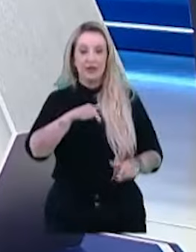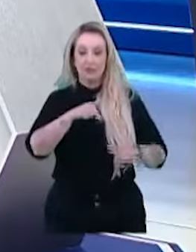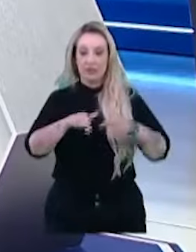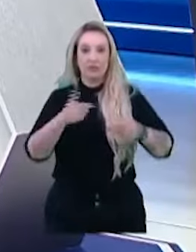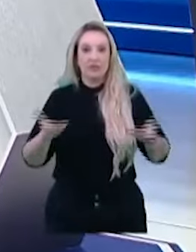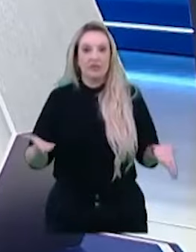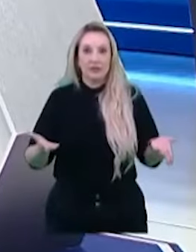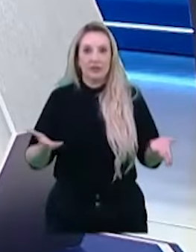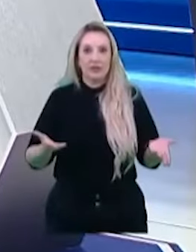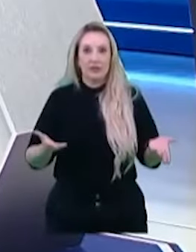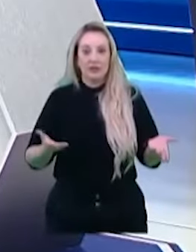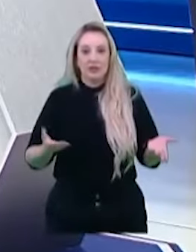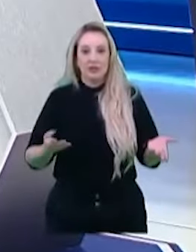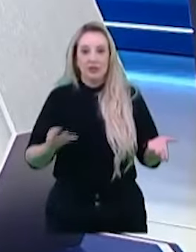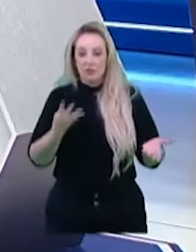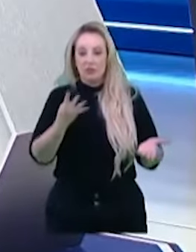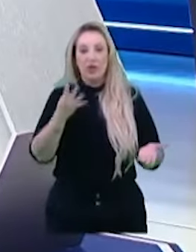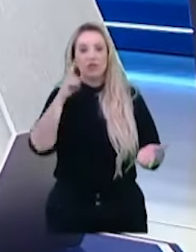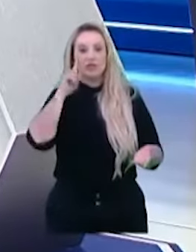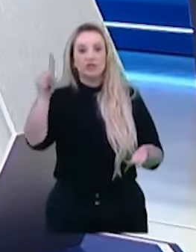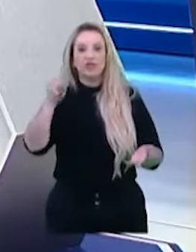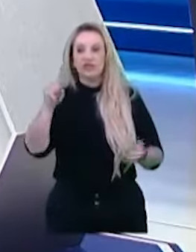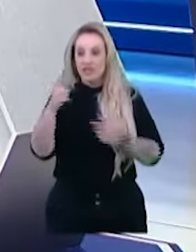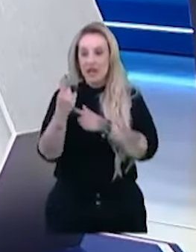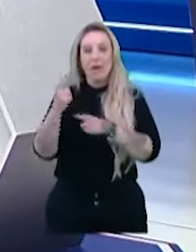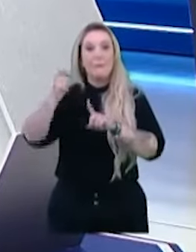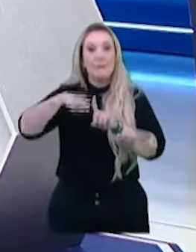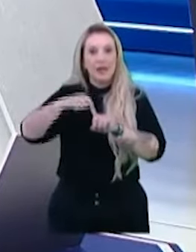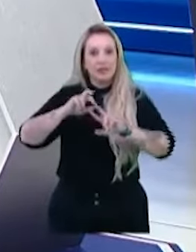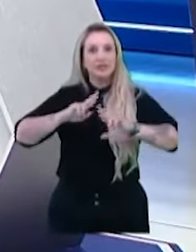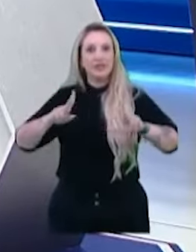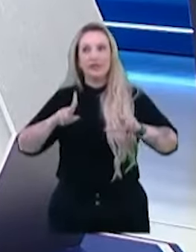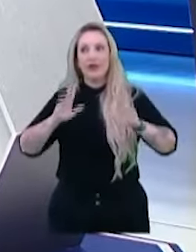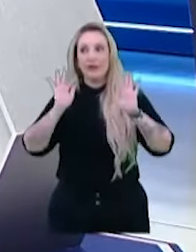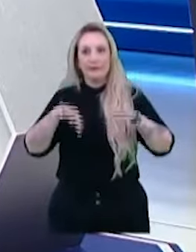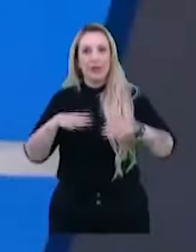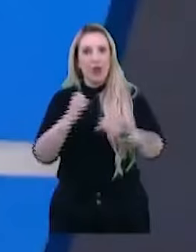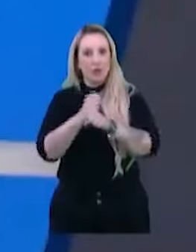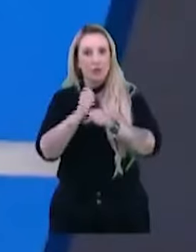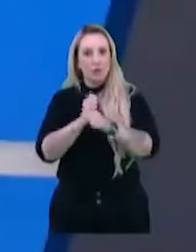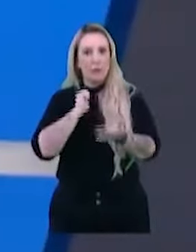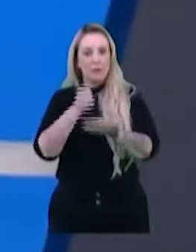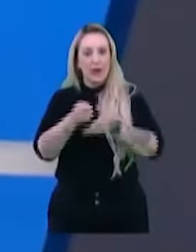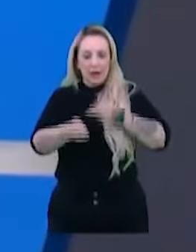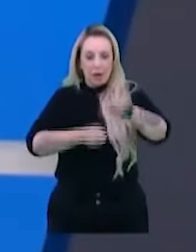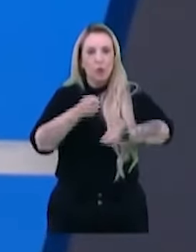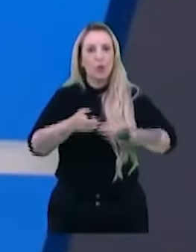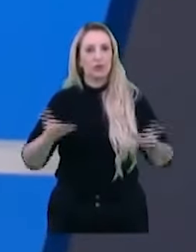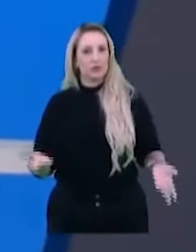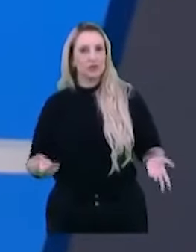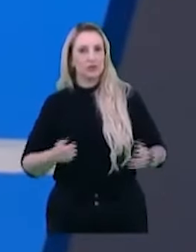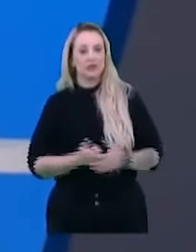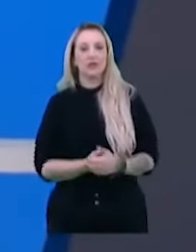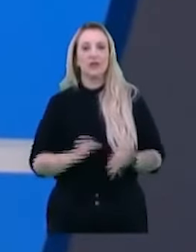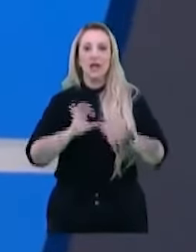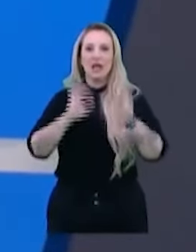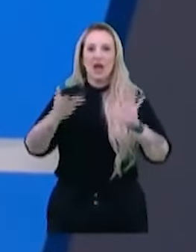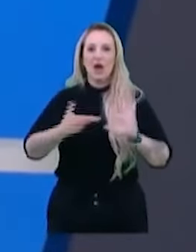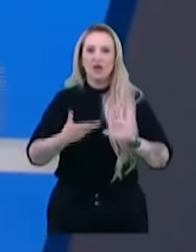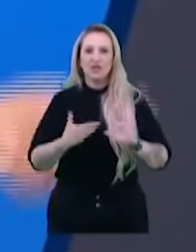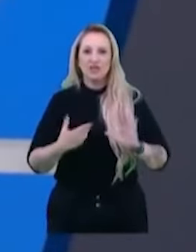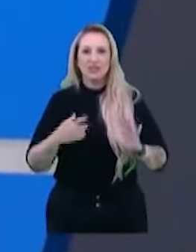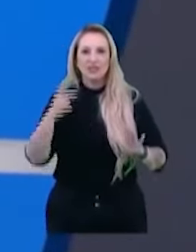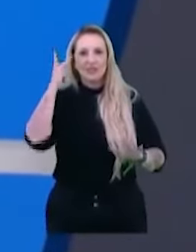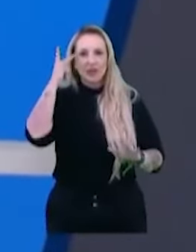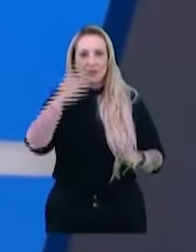usar o carro, são pelo menos 4 dias no mês, e isso faz diferença no fim do mês para pagar as contas. E liberado o rodízio na